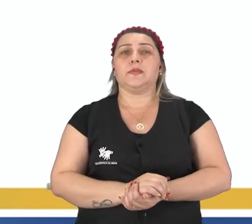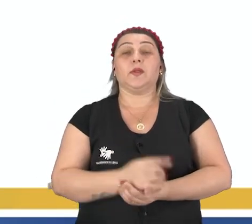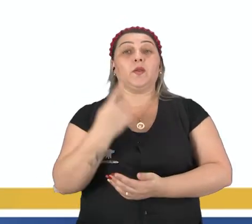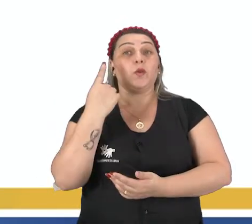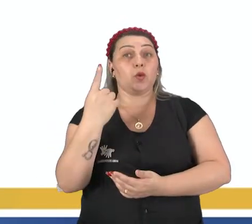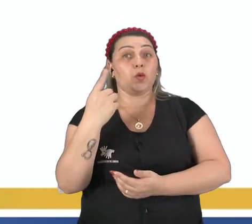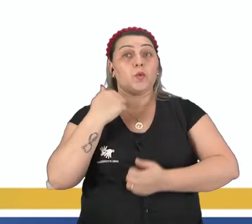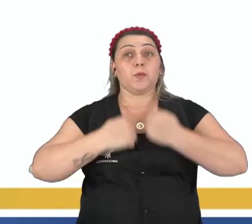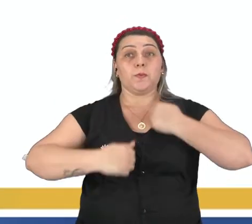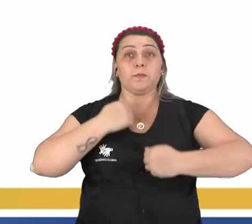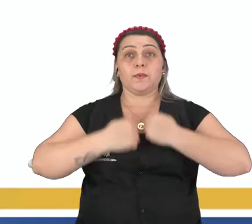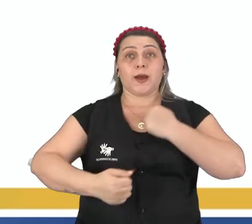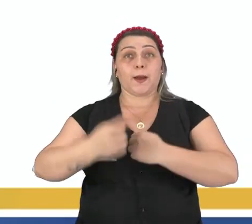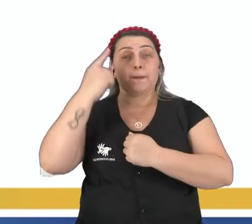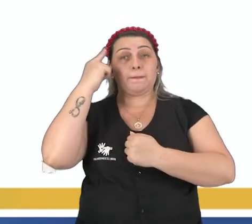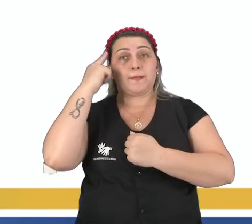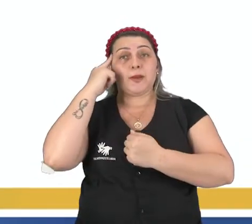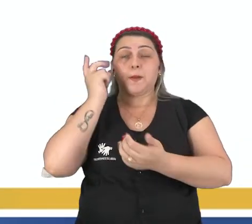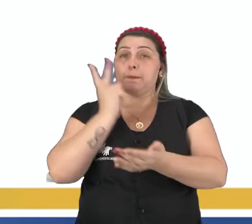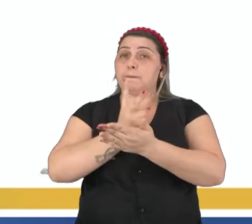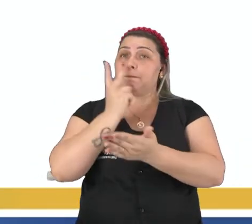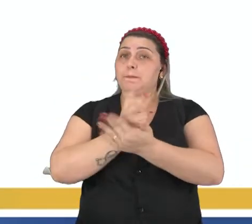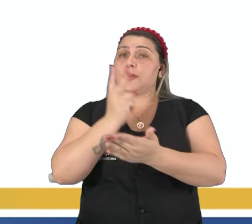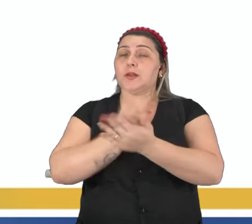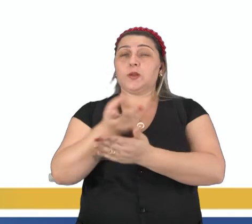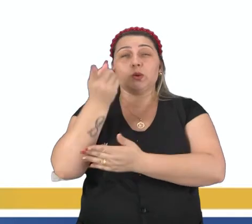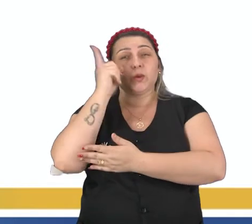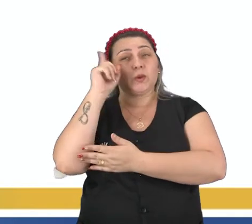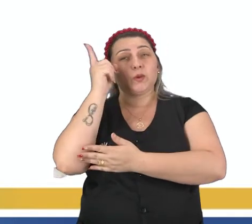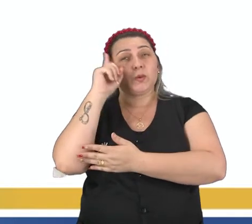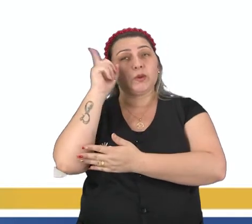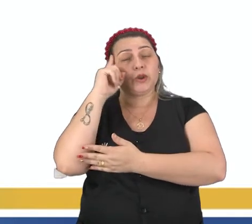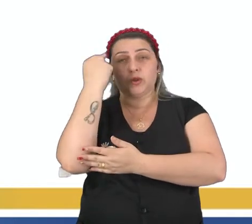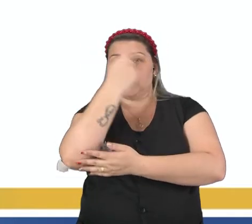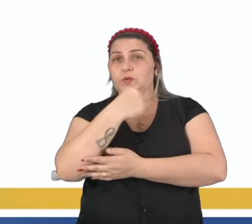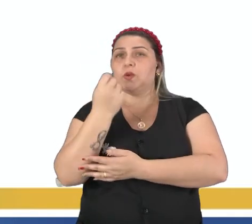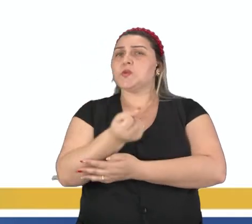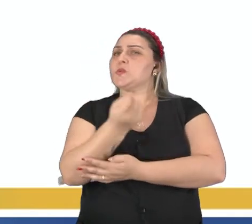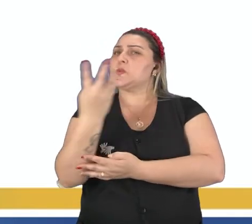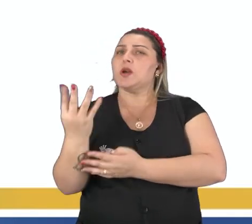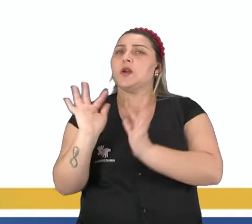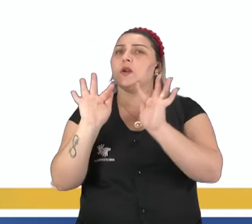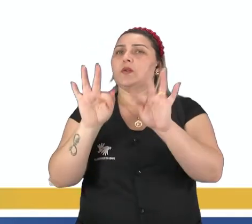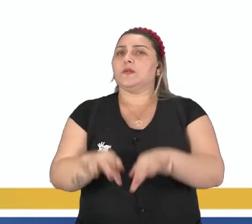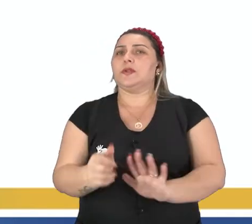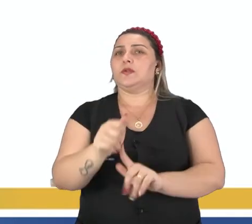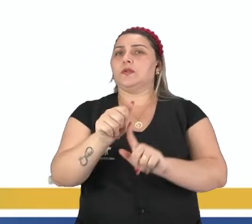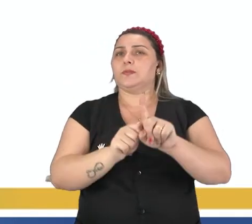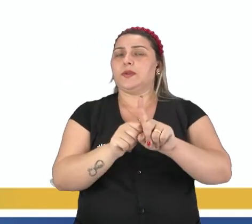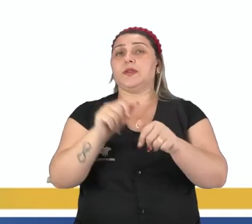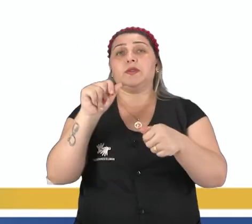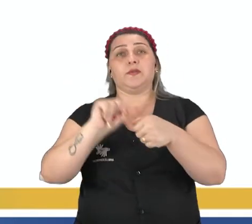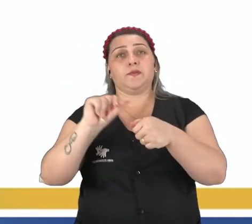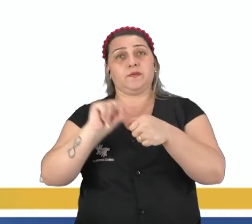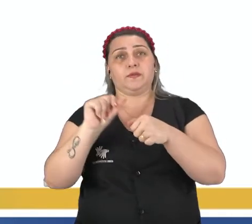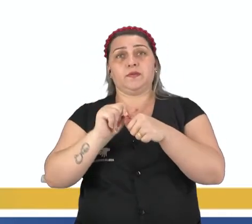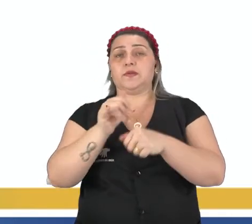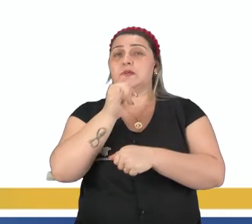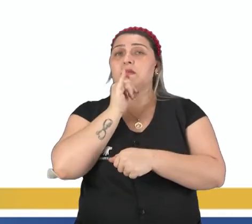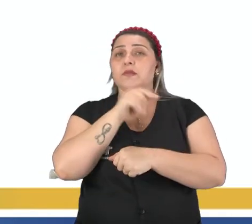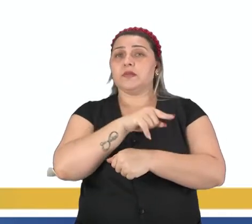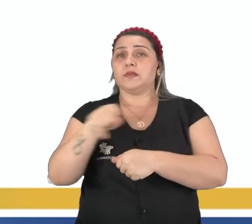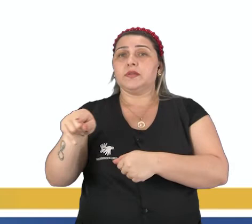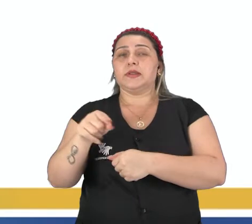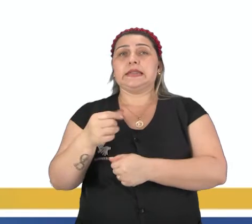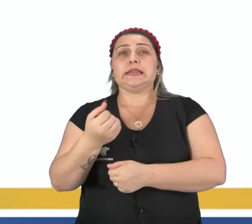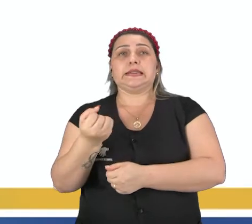em um banho. Agora imagine esse mesmo banho de 1 hora todos os dias. Quanto é que isso vai dar no final do mês? Eu fiz esse exemplo para vocês.